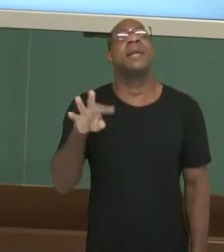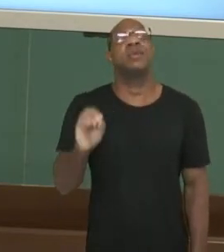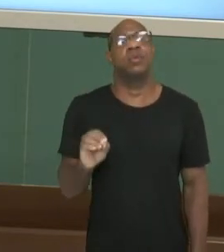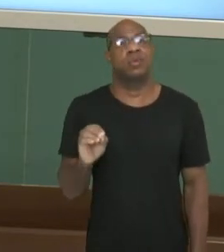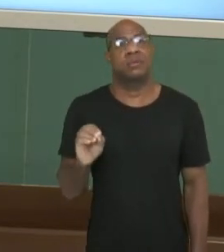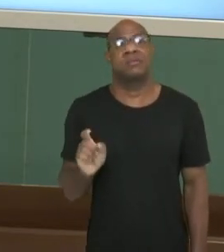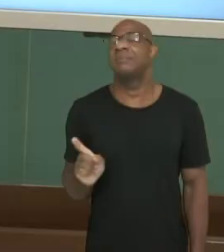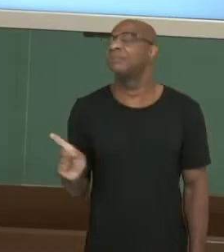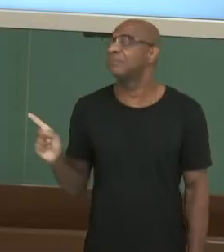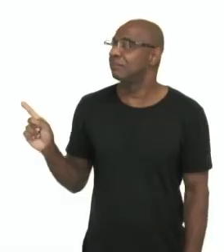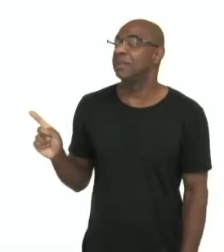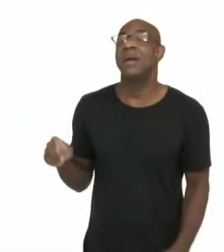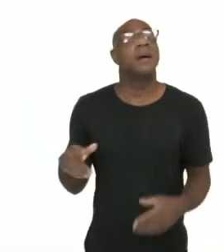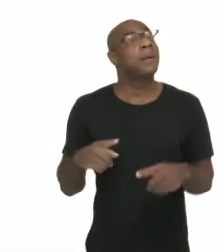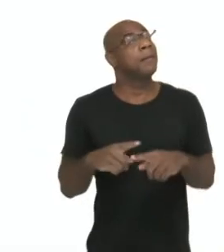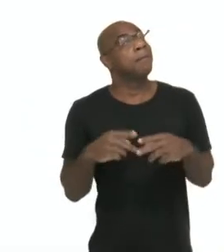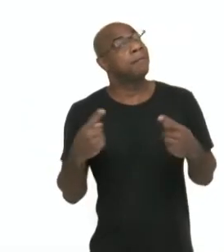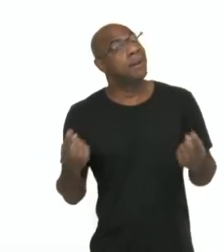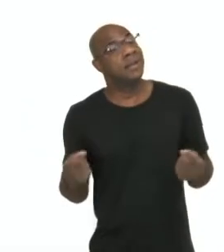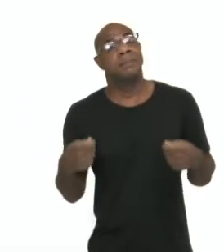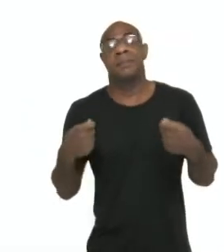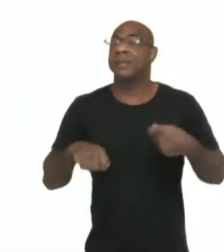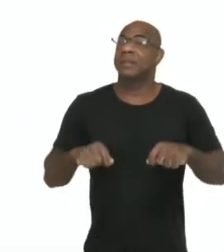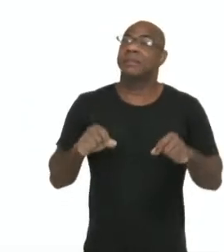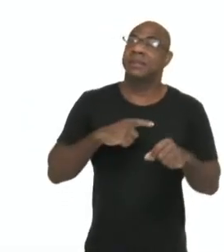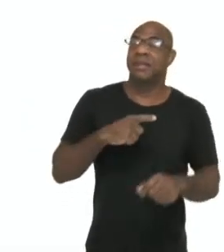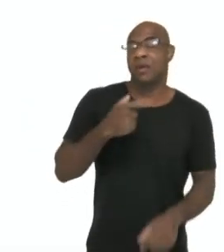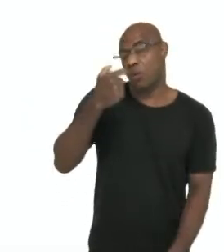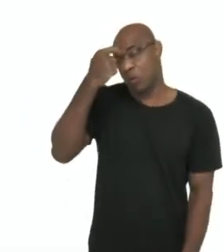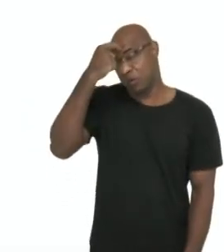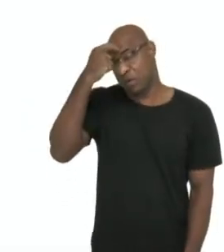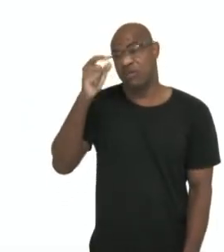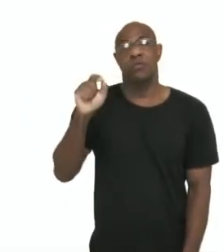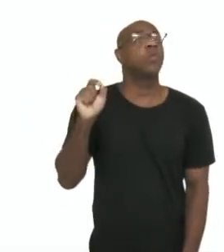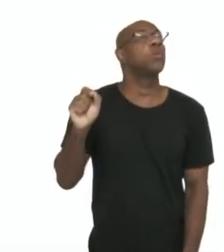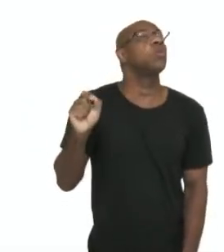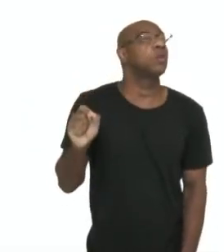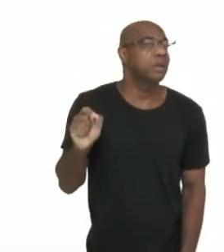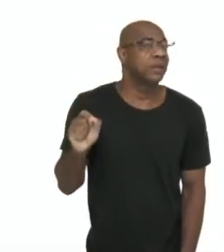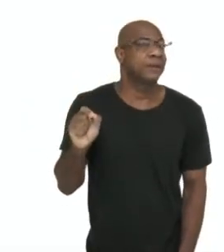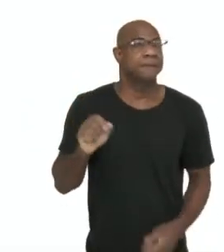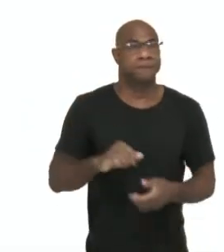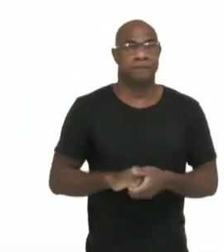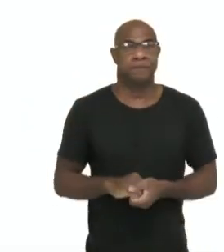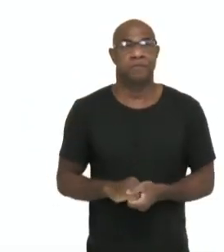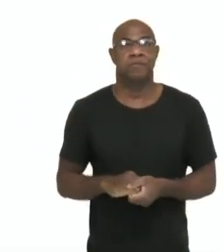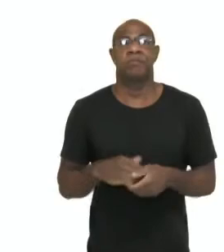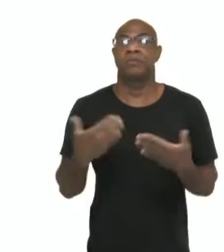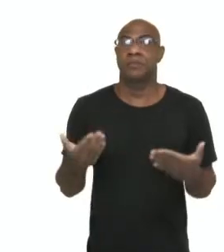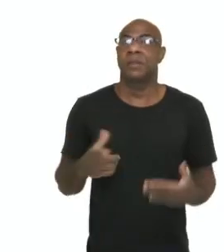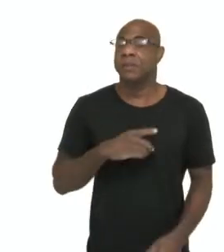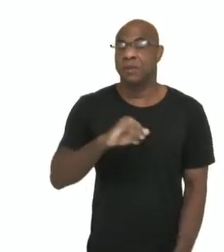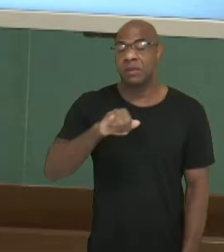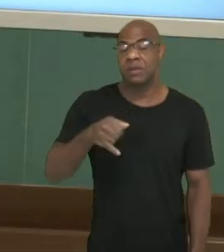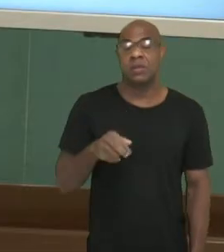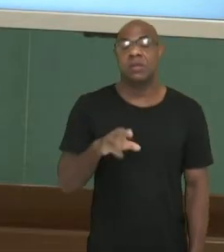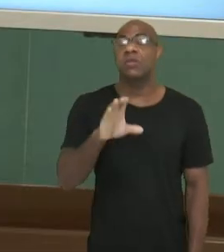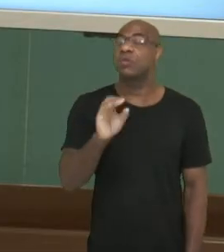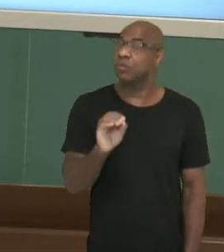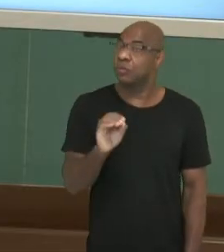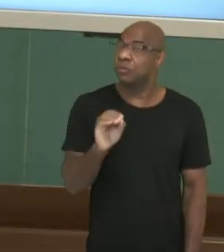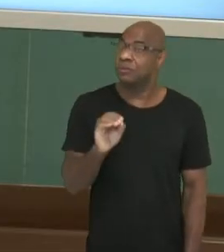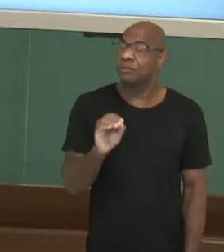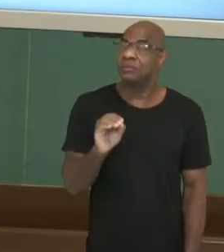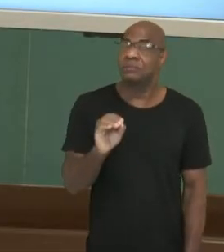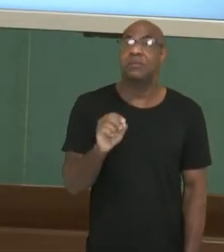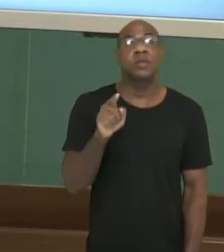financiamentos. Porém, devemos estar conscientes a respeito dos juros, tá bom?